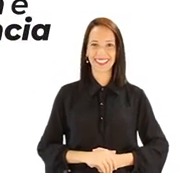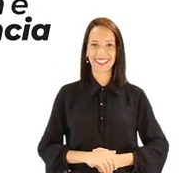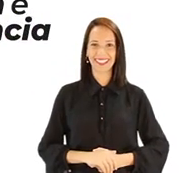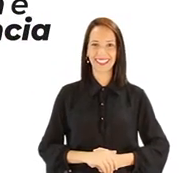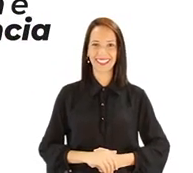Legenda